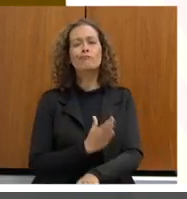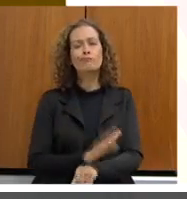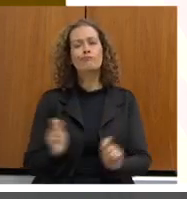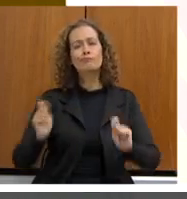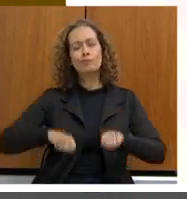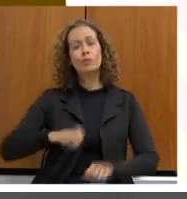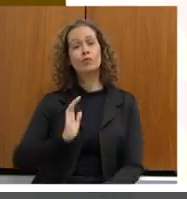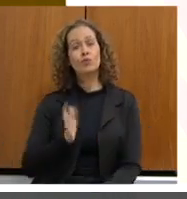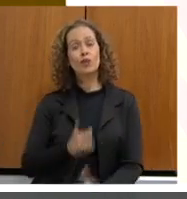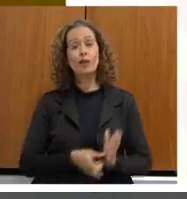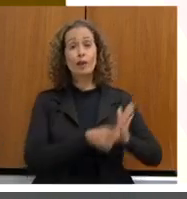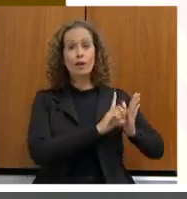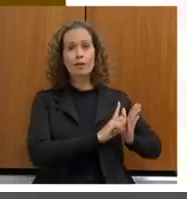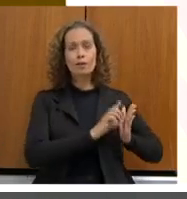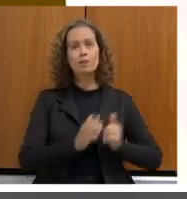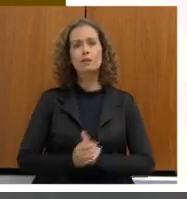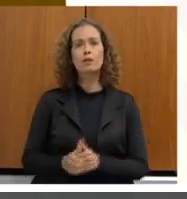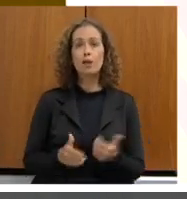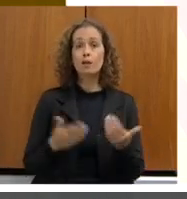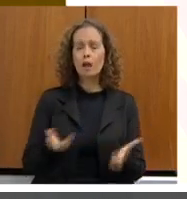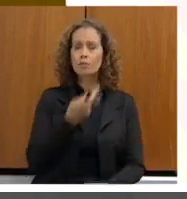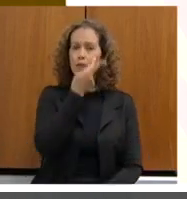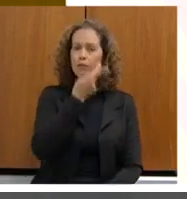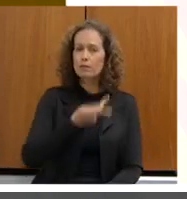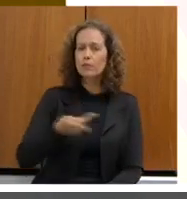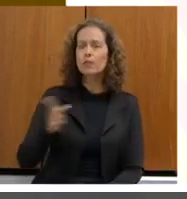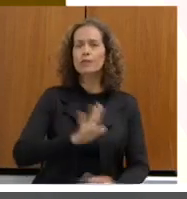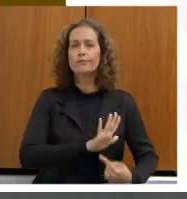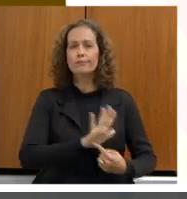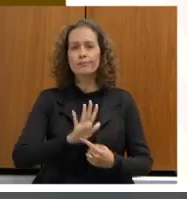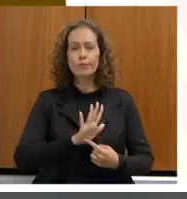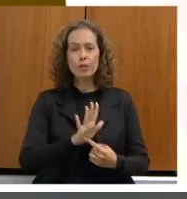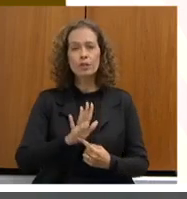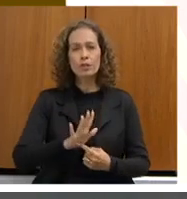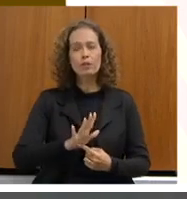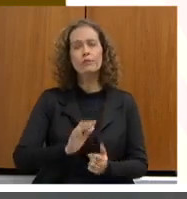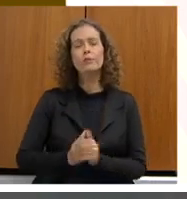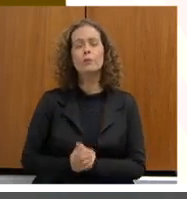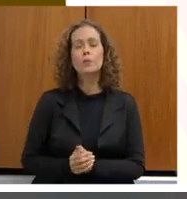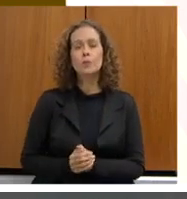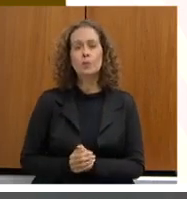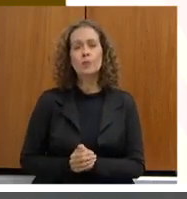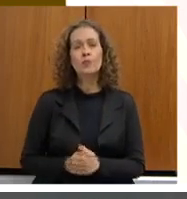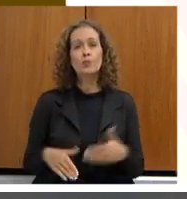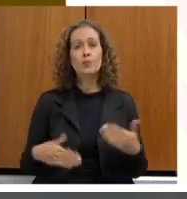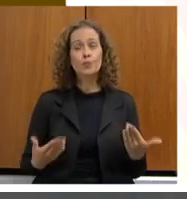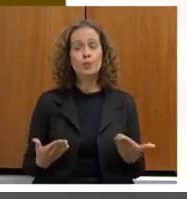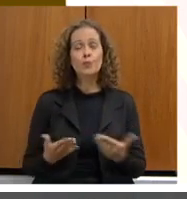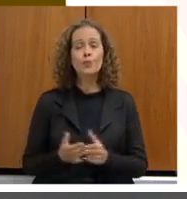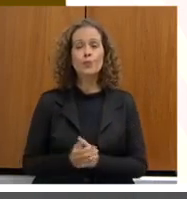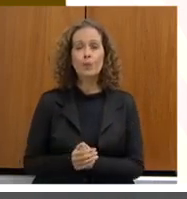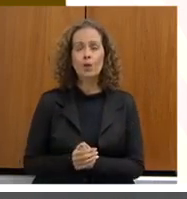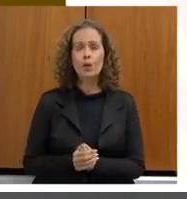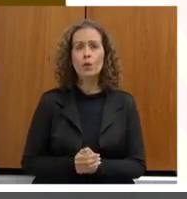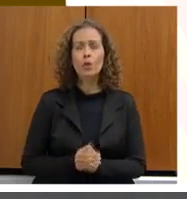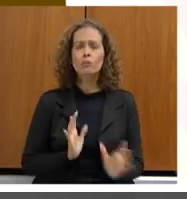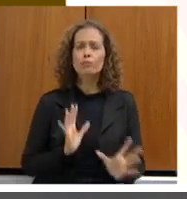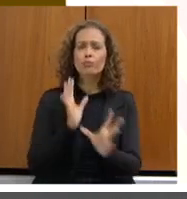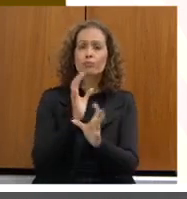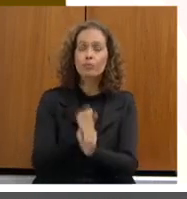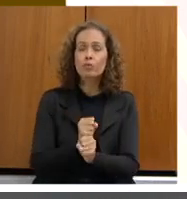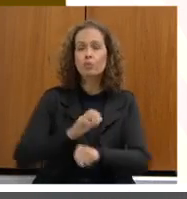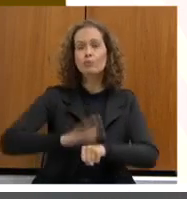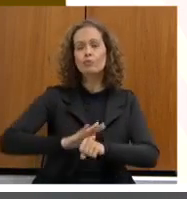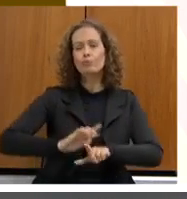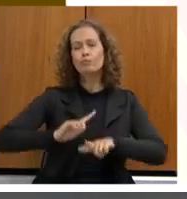de essas aí são as nossas visitas Nossa atuações casos iniciados e números de atuações